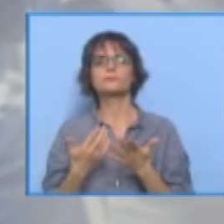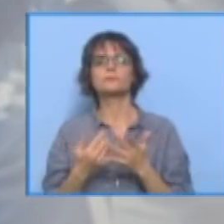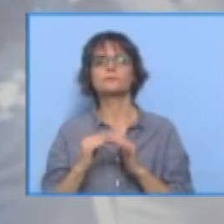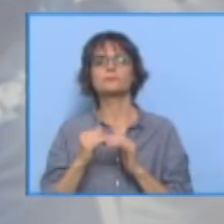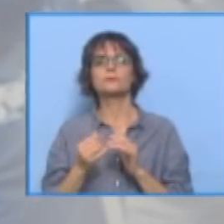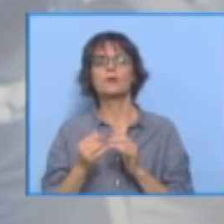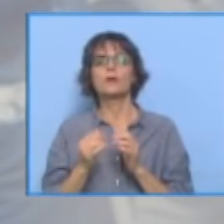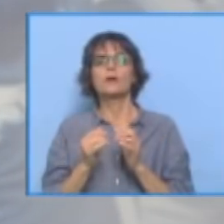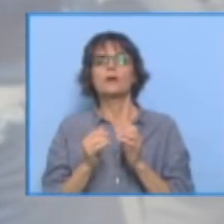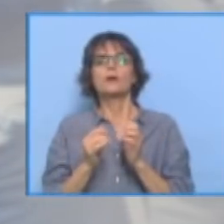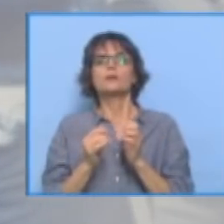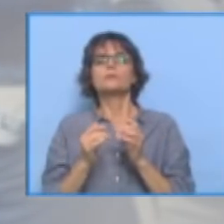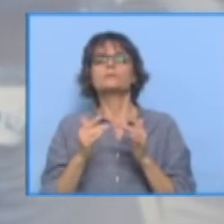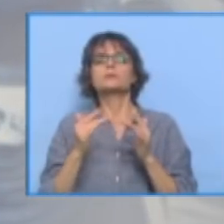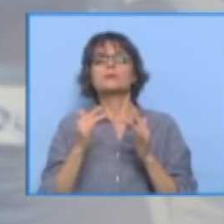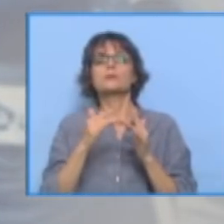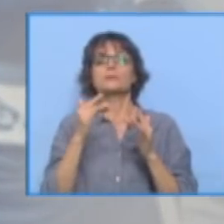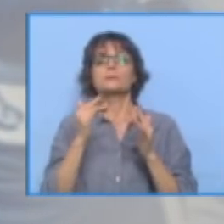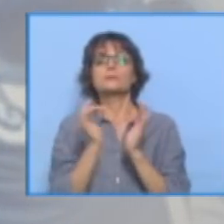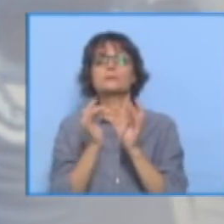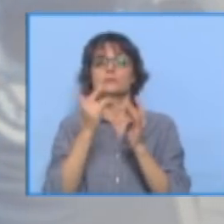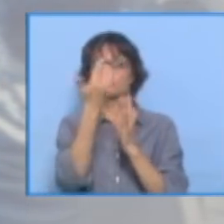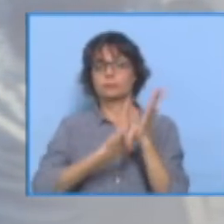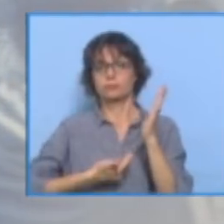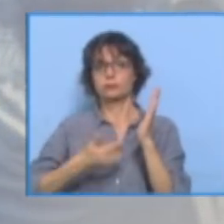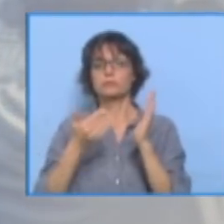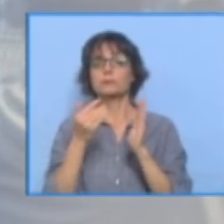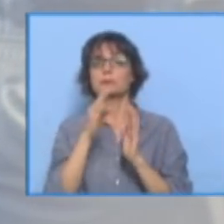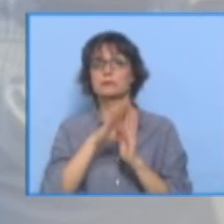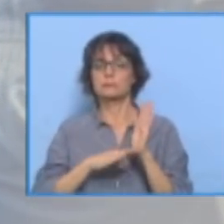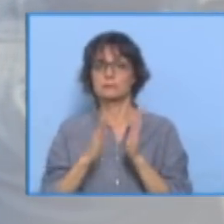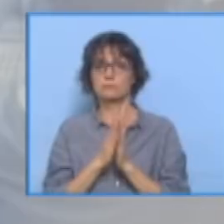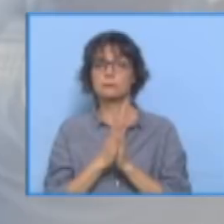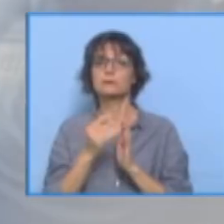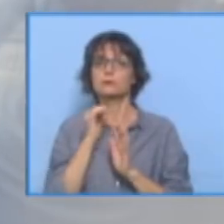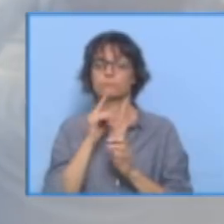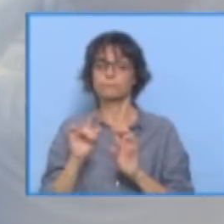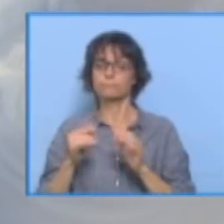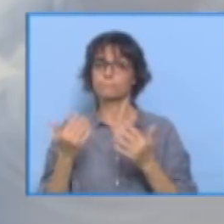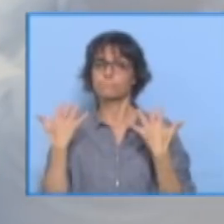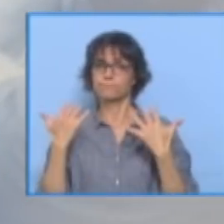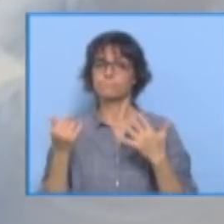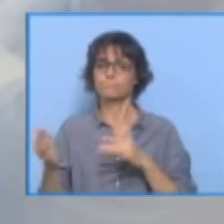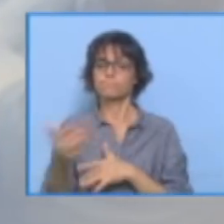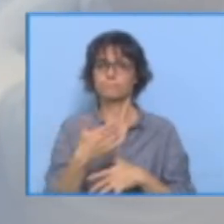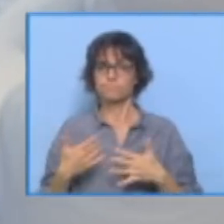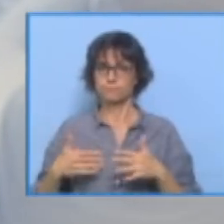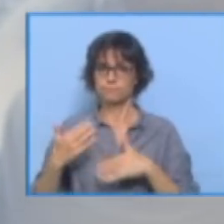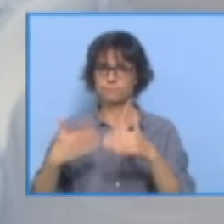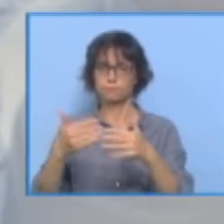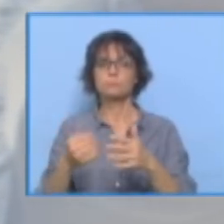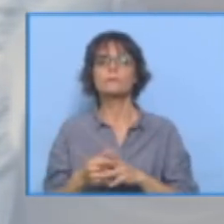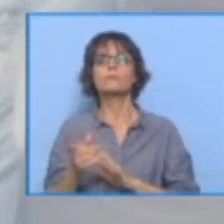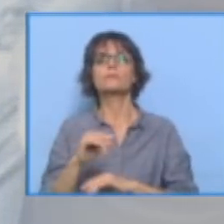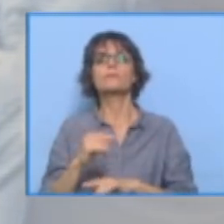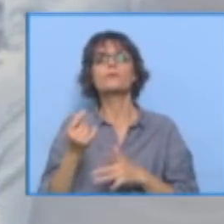No portal da Agência Eclésia pode acompanhar estas e outras notícias que atualizamos permanentemente. Falamos-lhe agora sobre os concertos do grupo